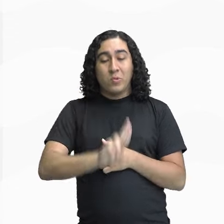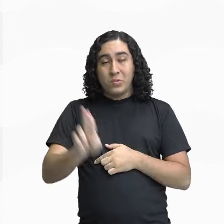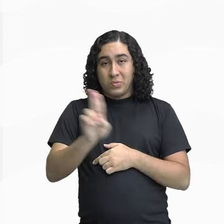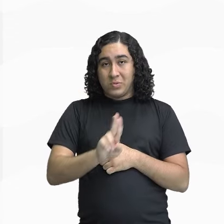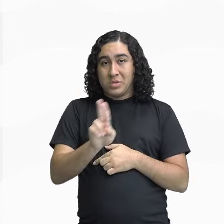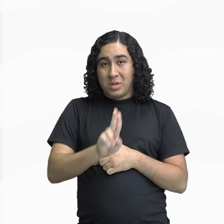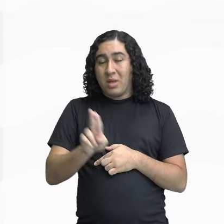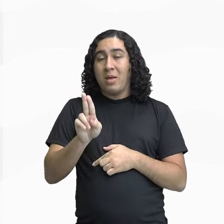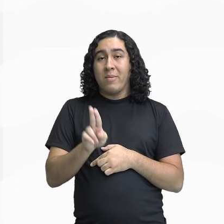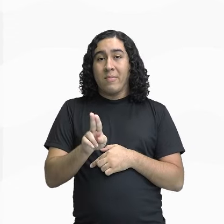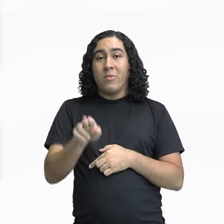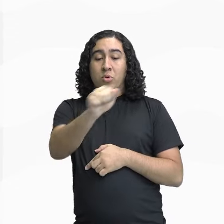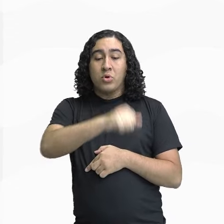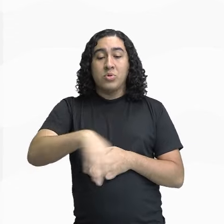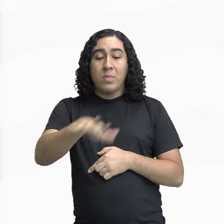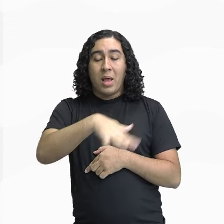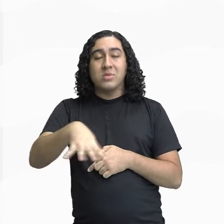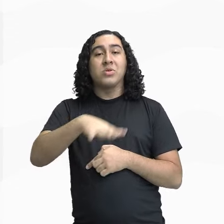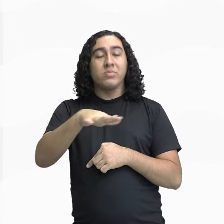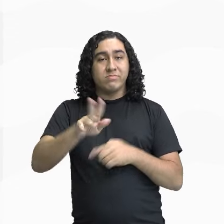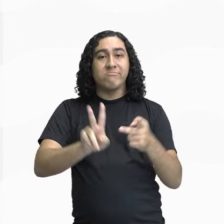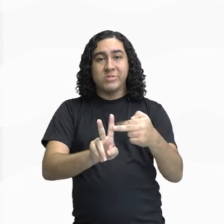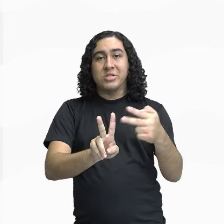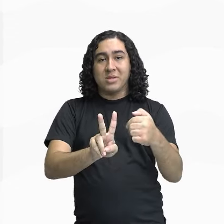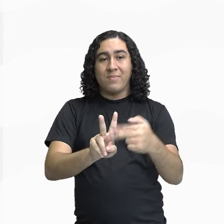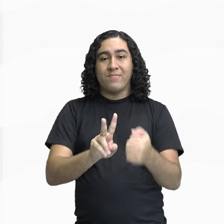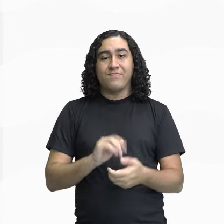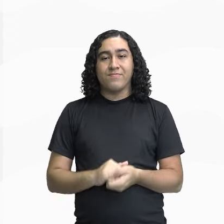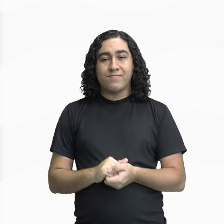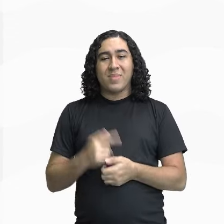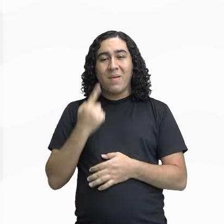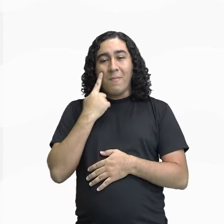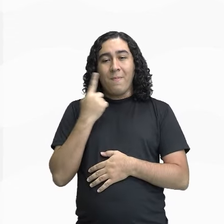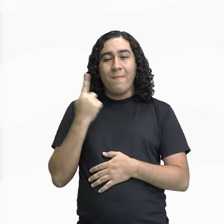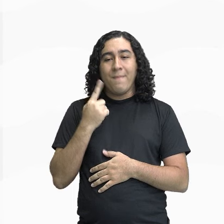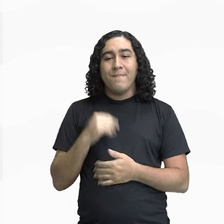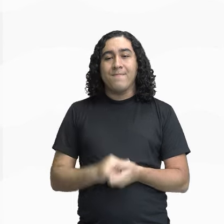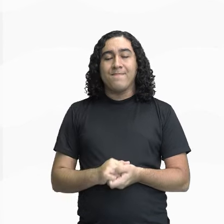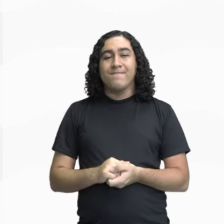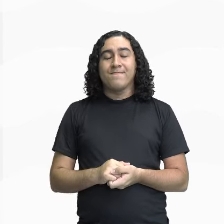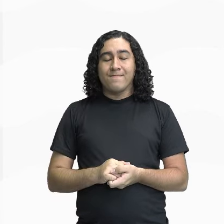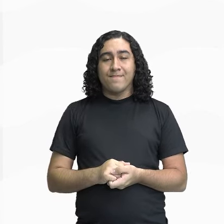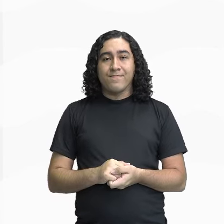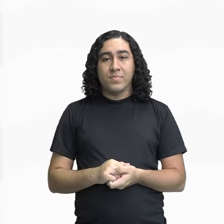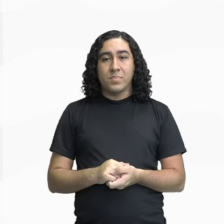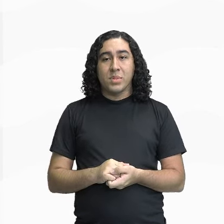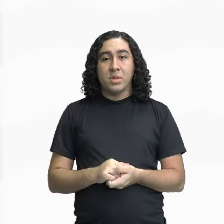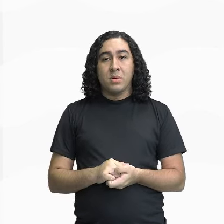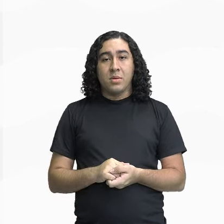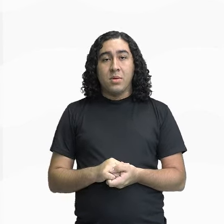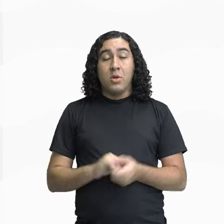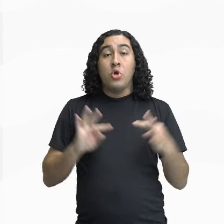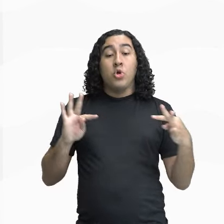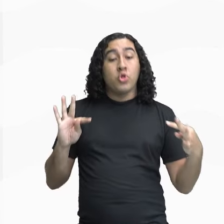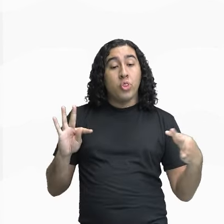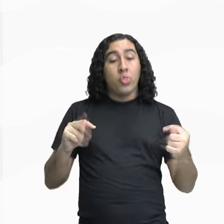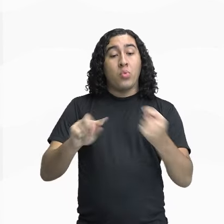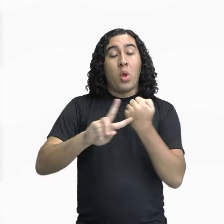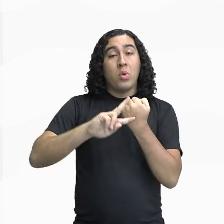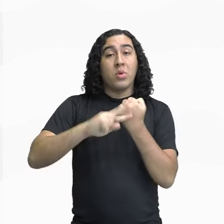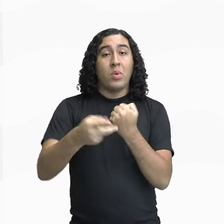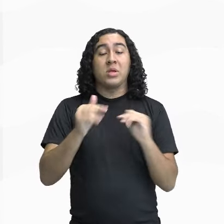utilizadas entre os indígenas, tá? Então, a gente vai observar que tudo isso, né, vem decorrente do